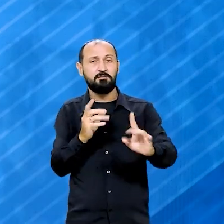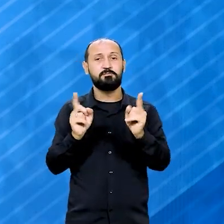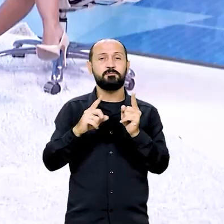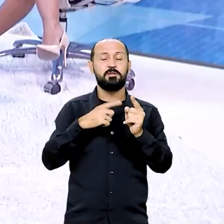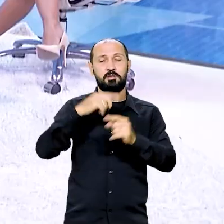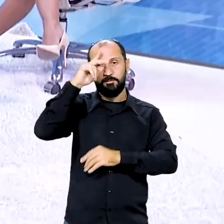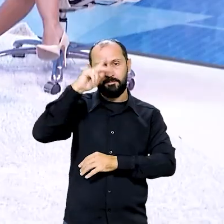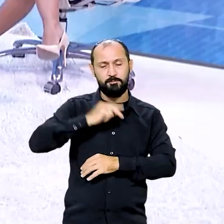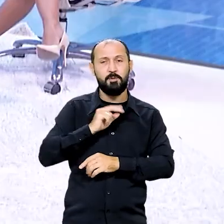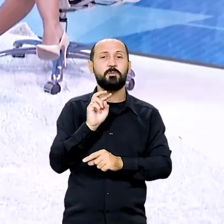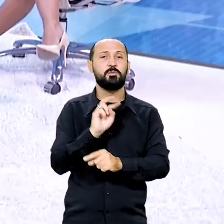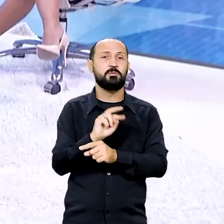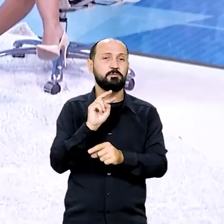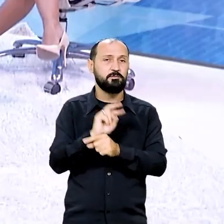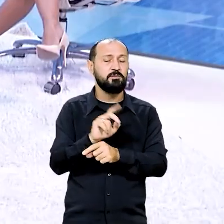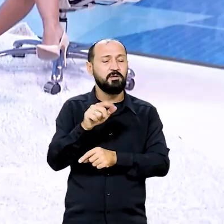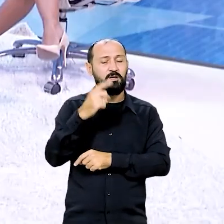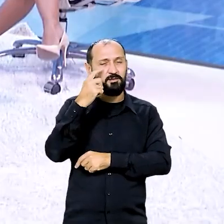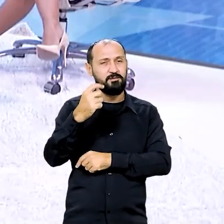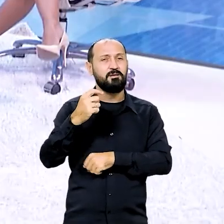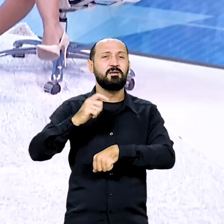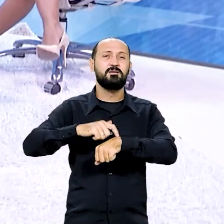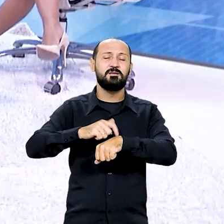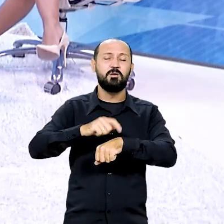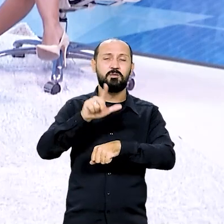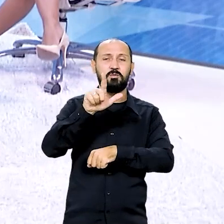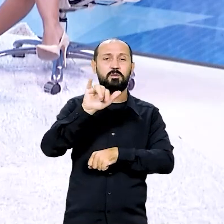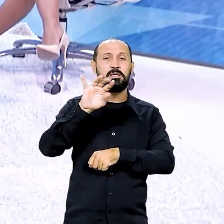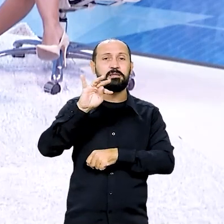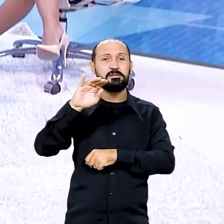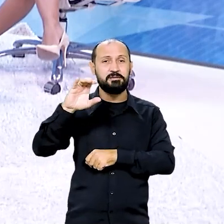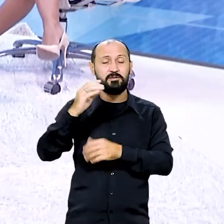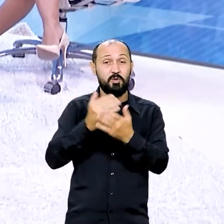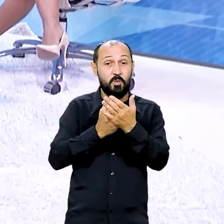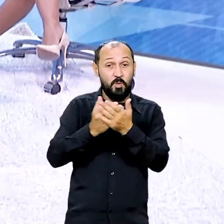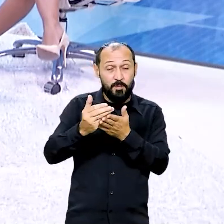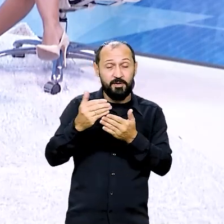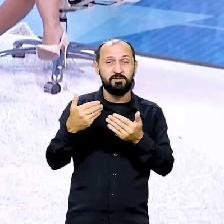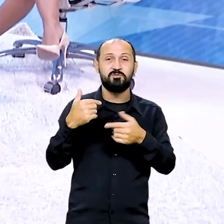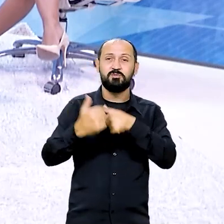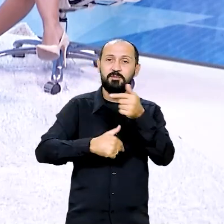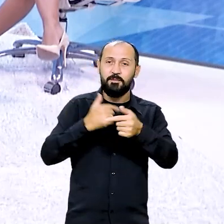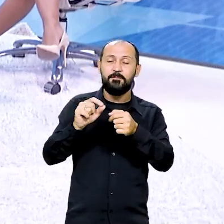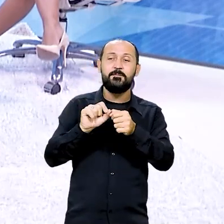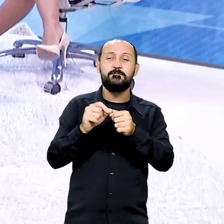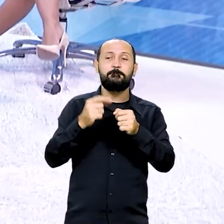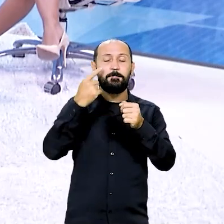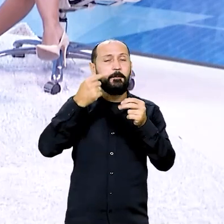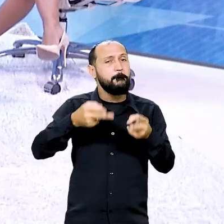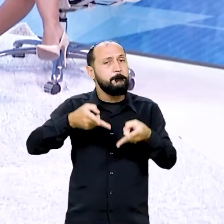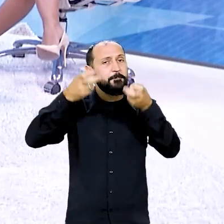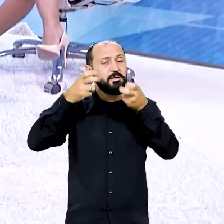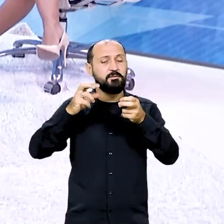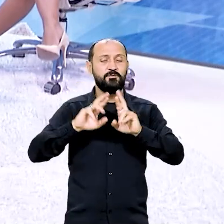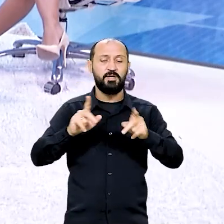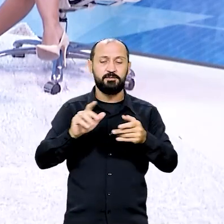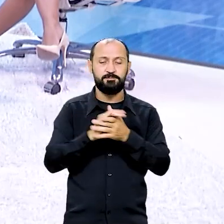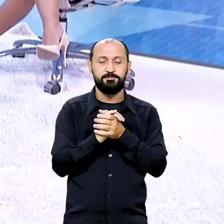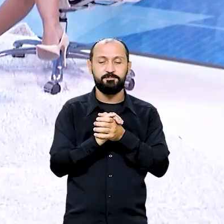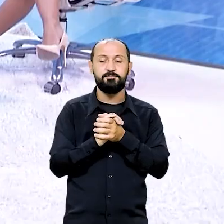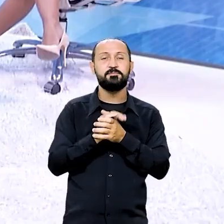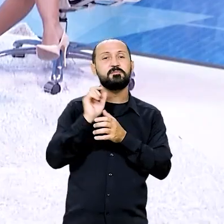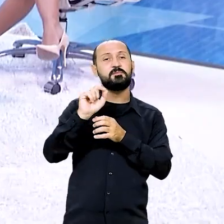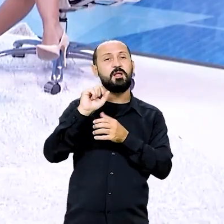né? Então ele começa a se autogerenciar e é muito interessante quando o LITEC já entra nesse início de carreira para fazer uma